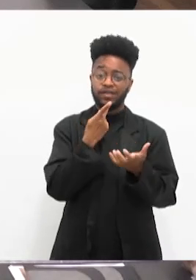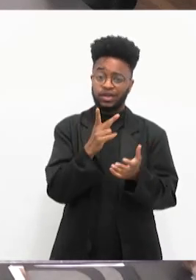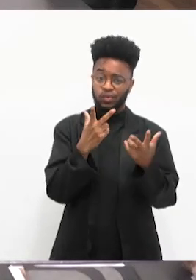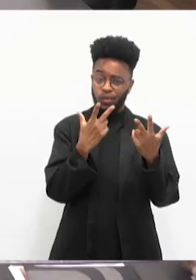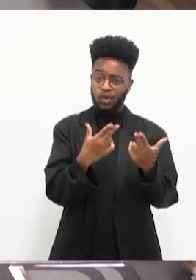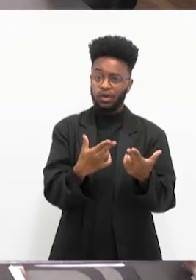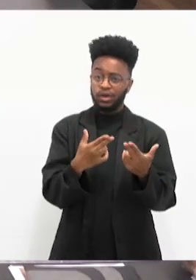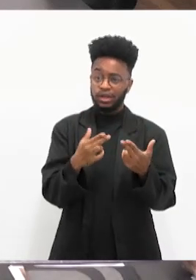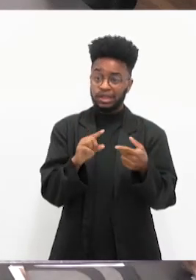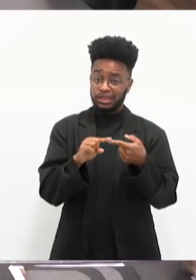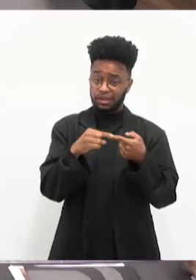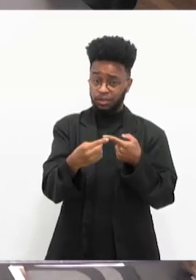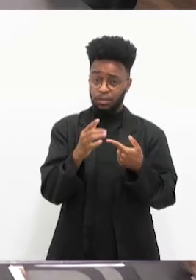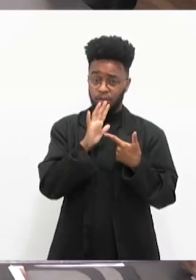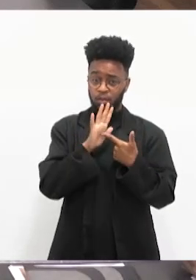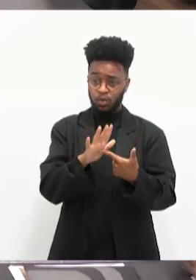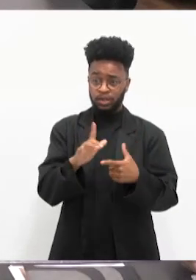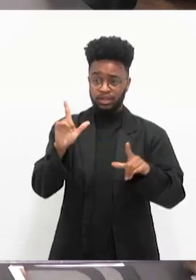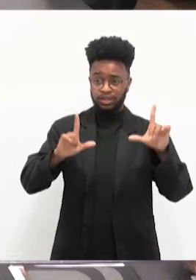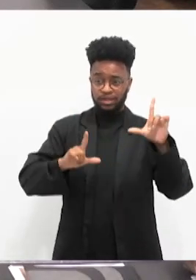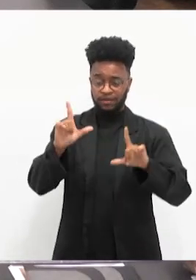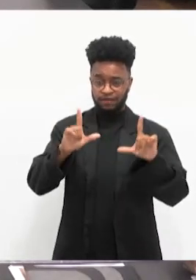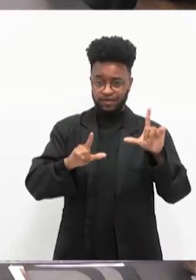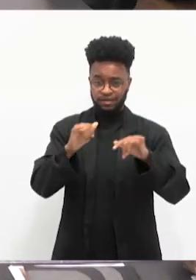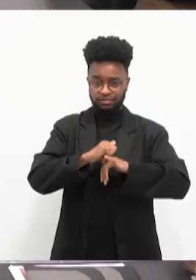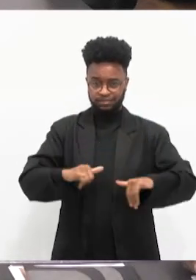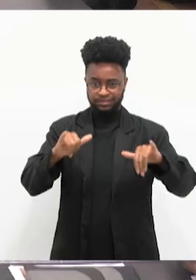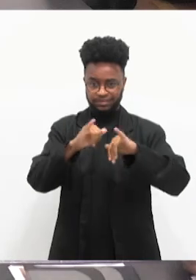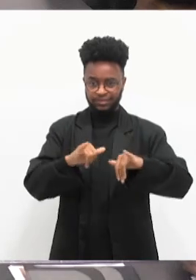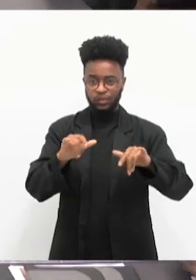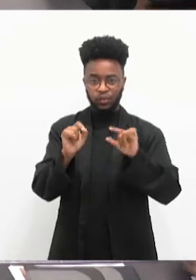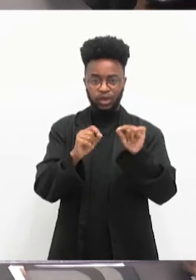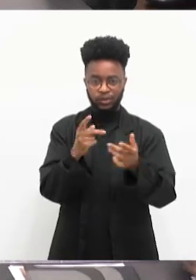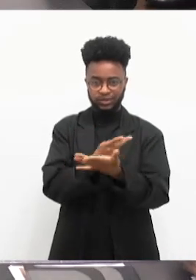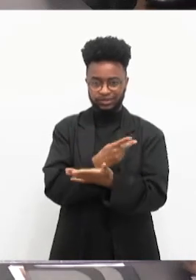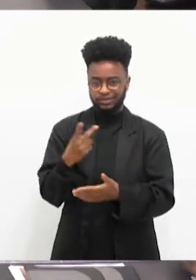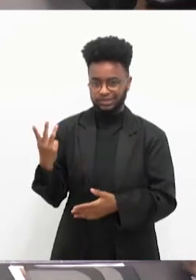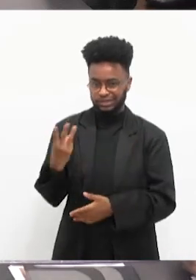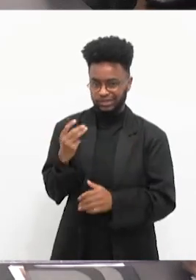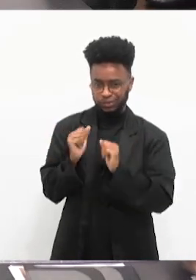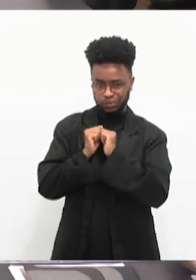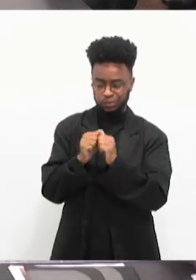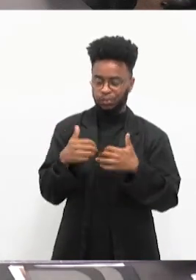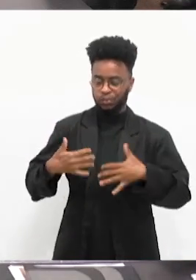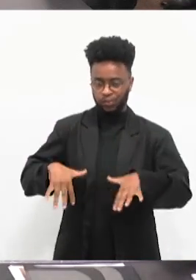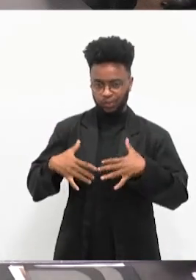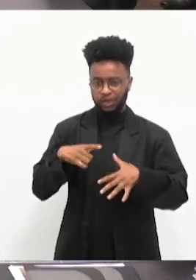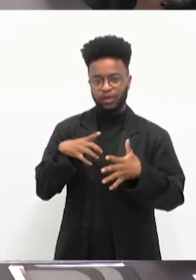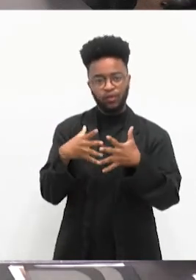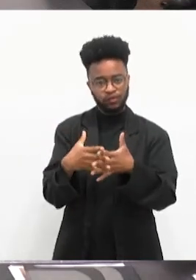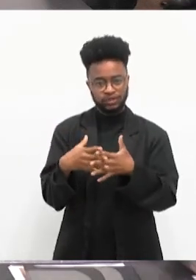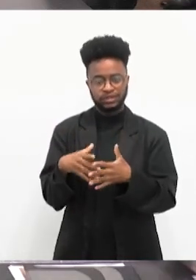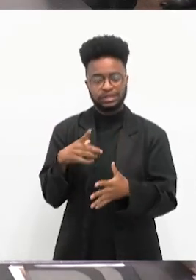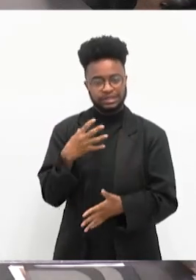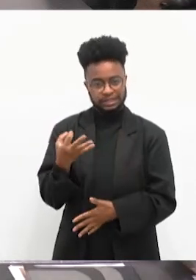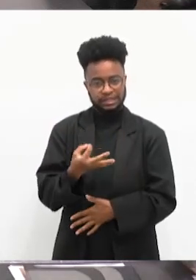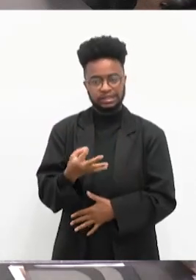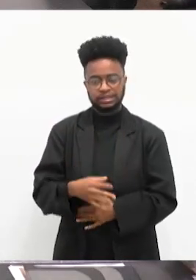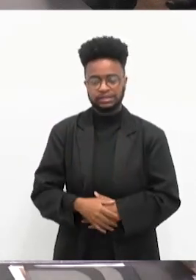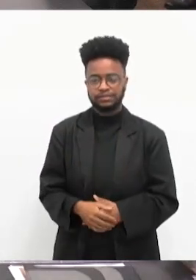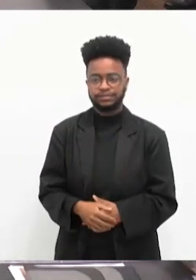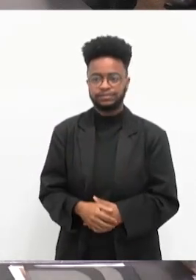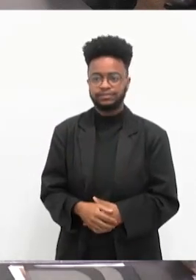Daqui a pouco tá em todos os jornais. Daqui a pouco veremos na mídia o que está acontecendo. O trio Ternura em ação é confusão certa. Deus do céu, meu